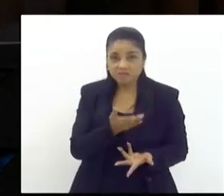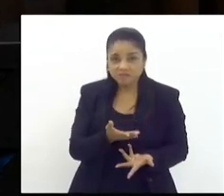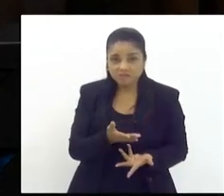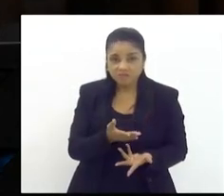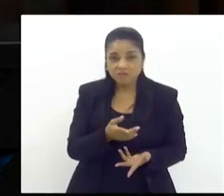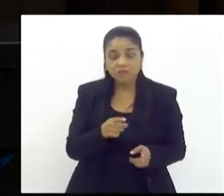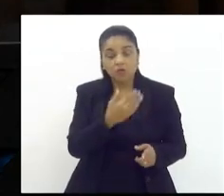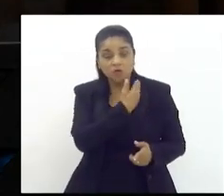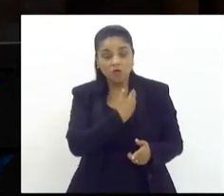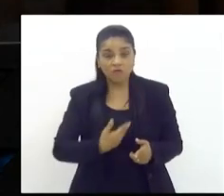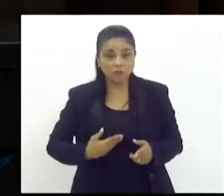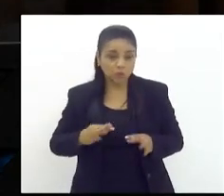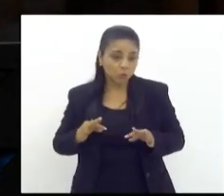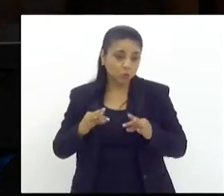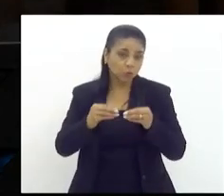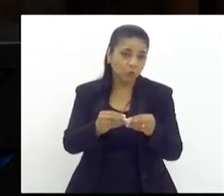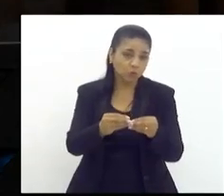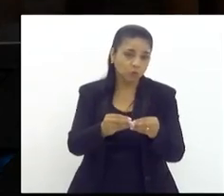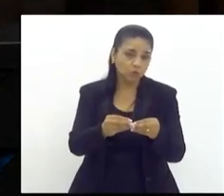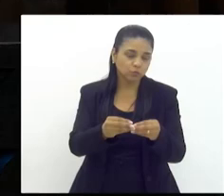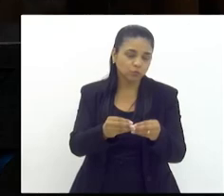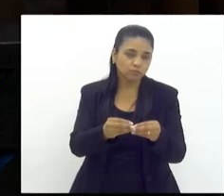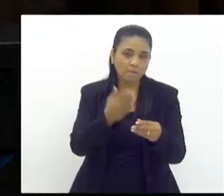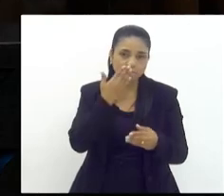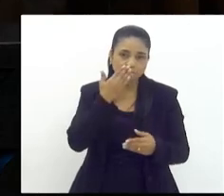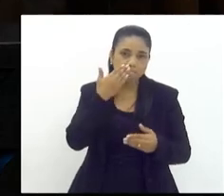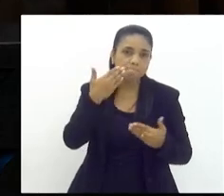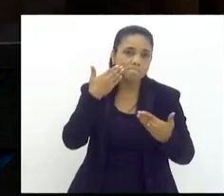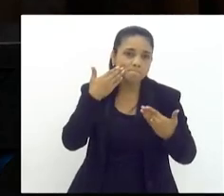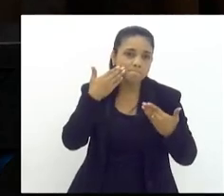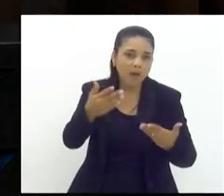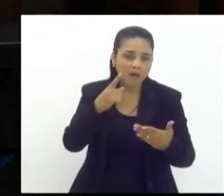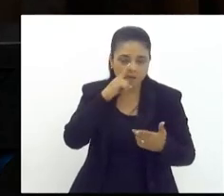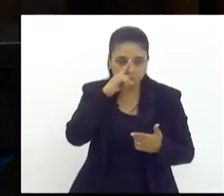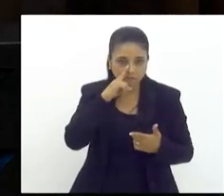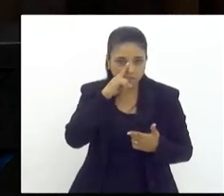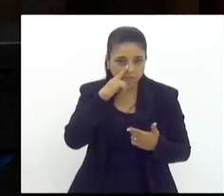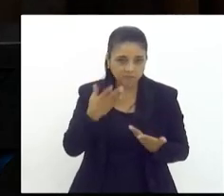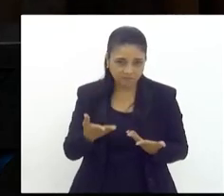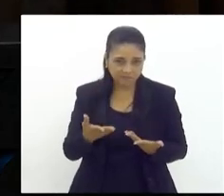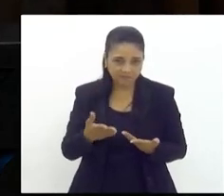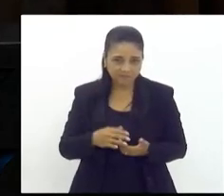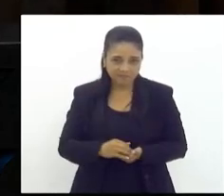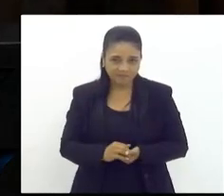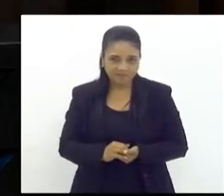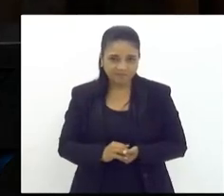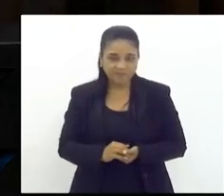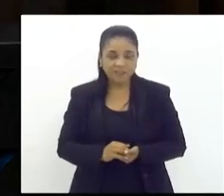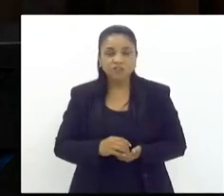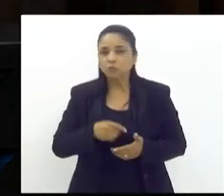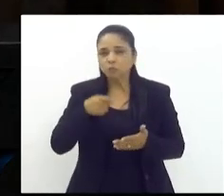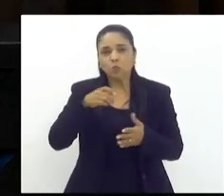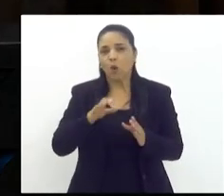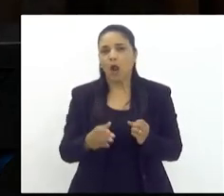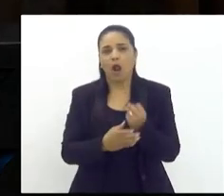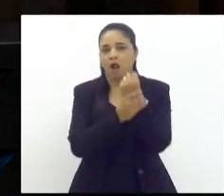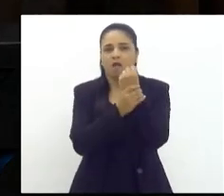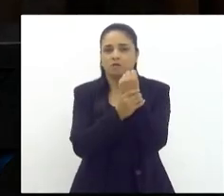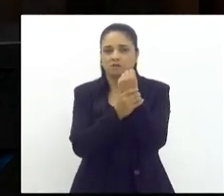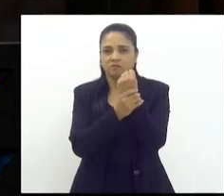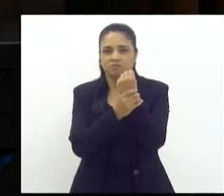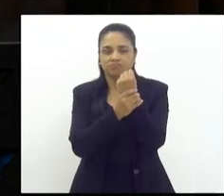Governador põe todo mundo como bucha de canhão bucha de canhão não garante